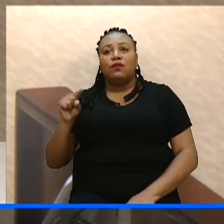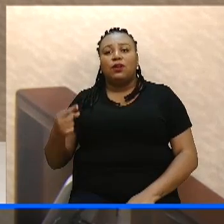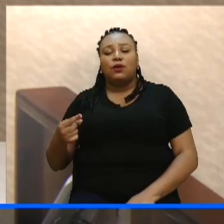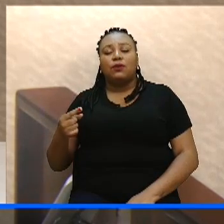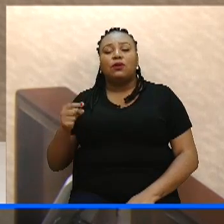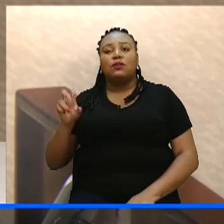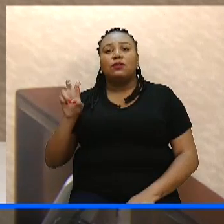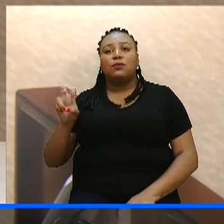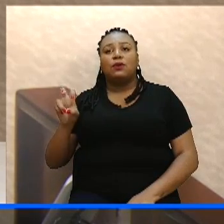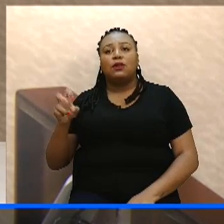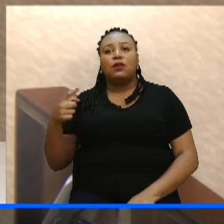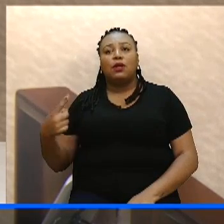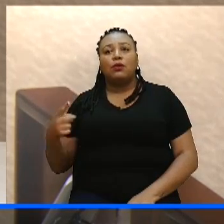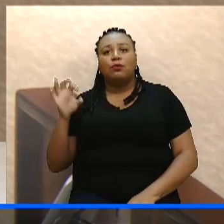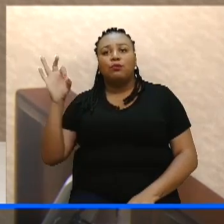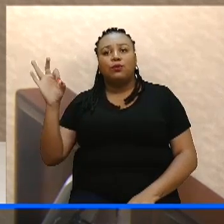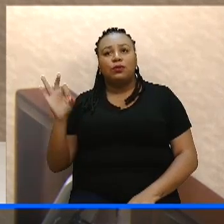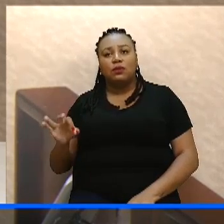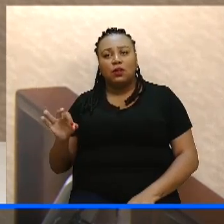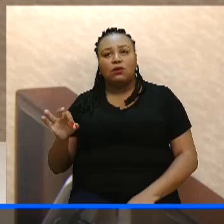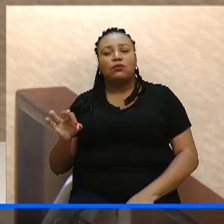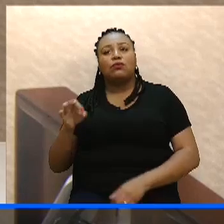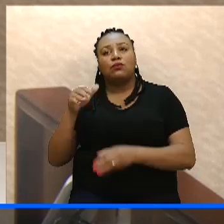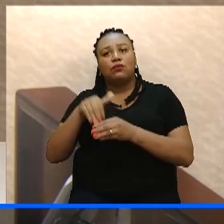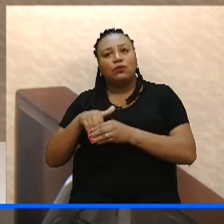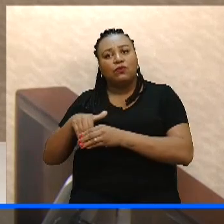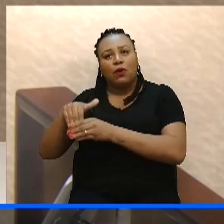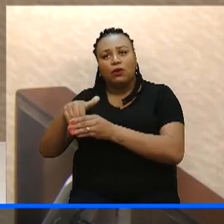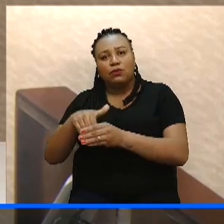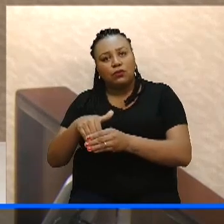96,51 por cento dos votos